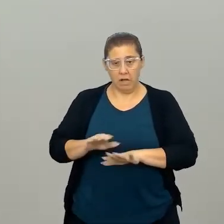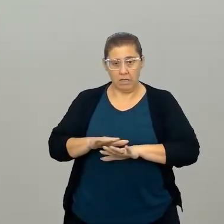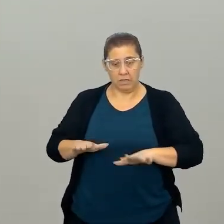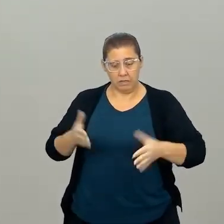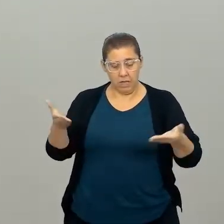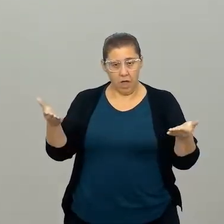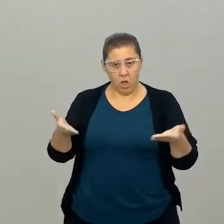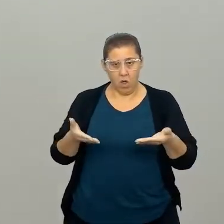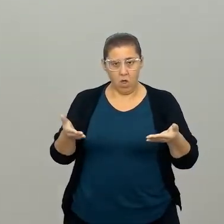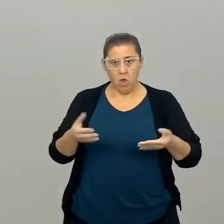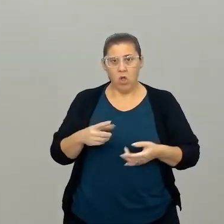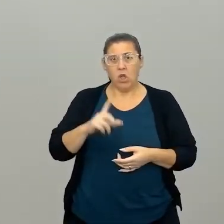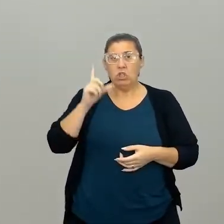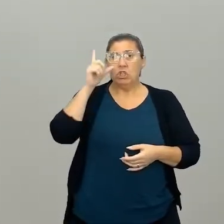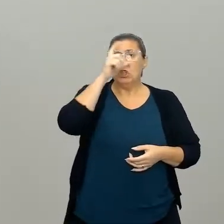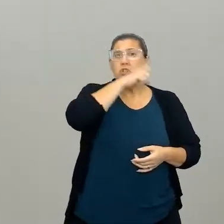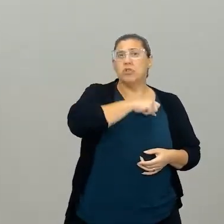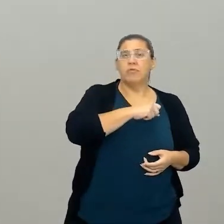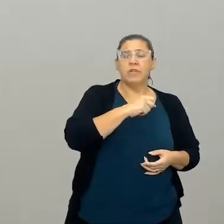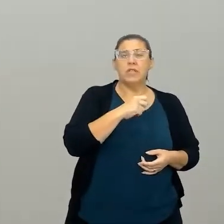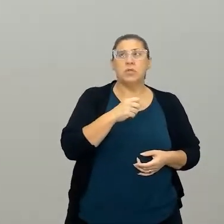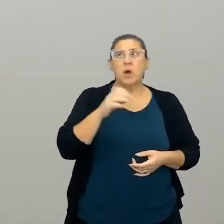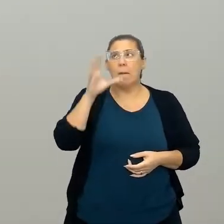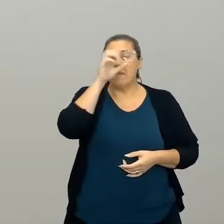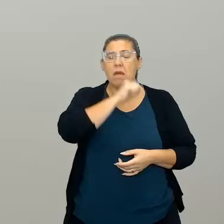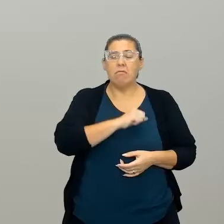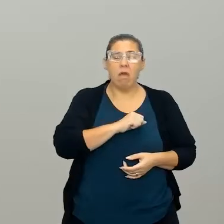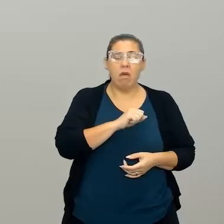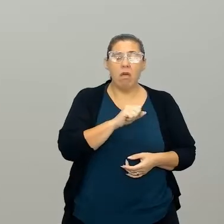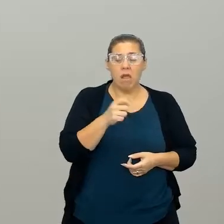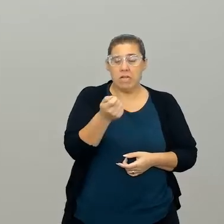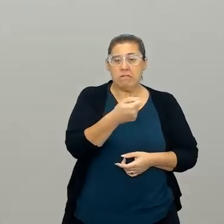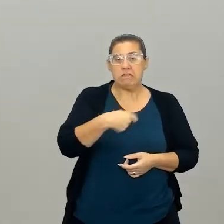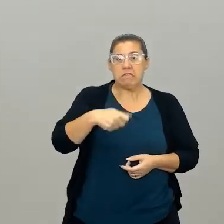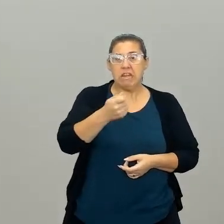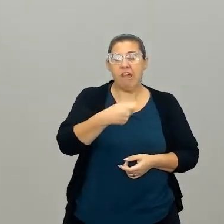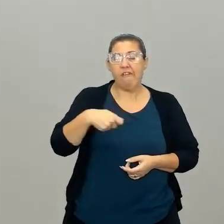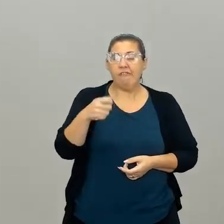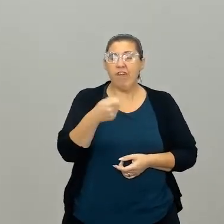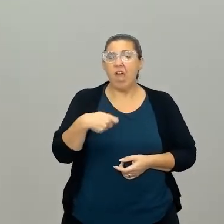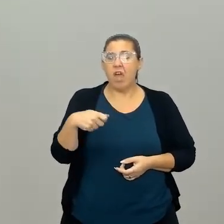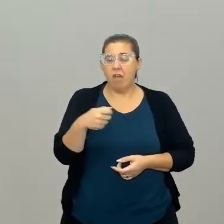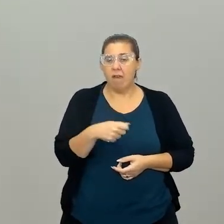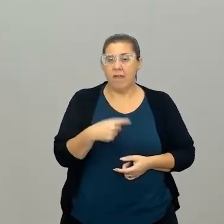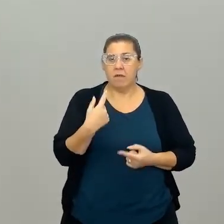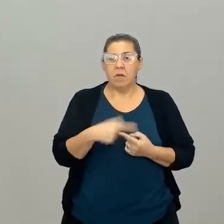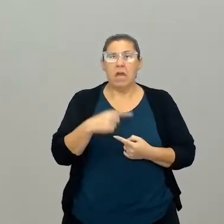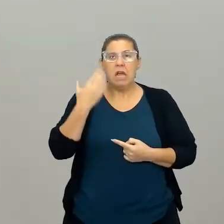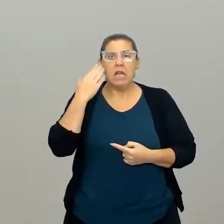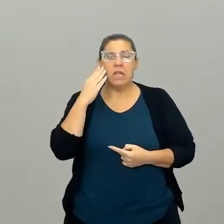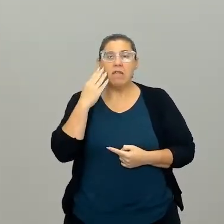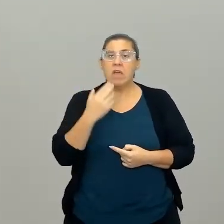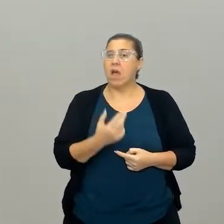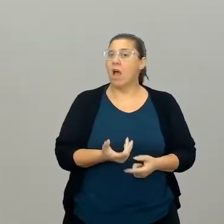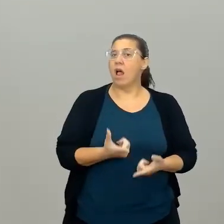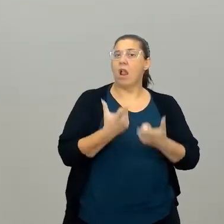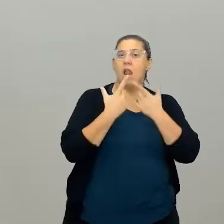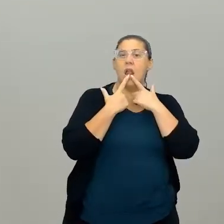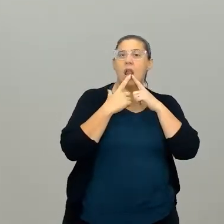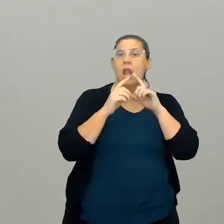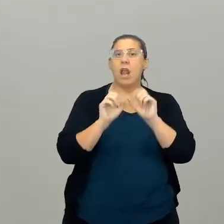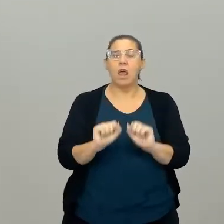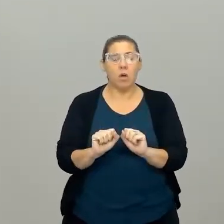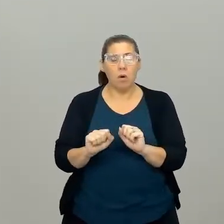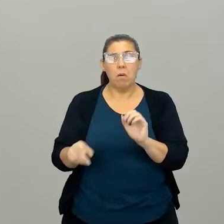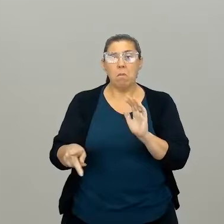têm dificuldade em se alfabetizar escrevendo. Porque desde cedo elas entendem a linguagem a partir de